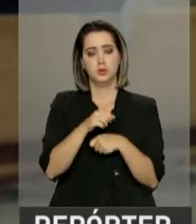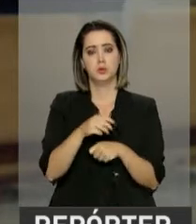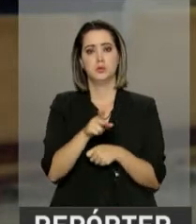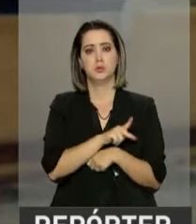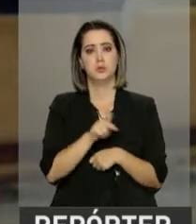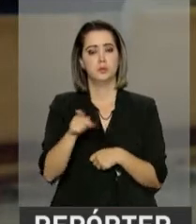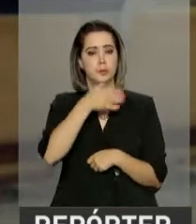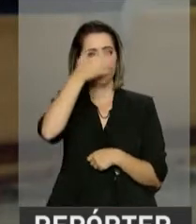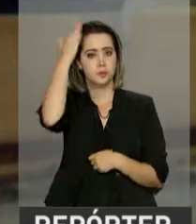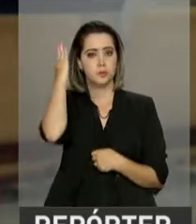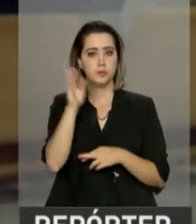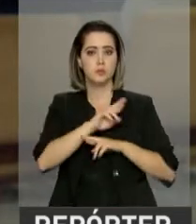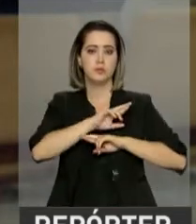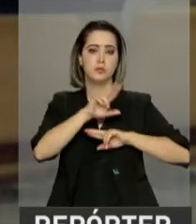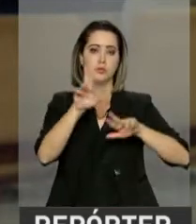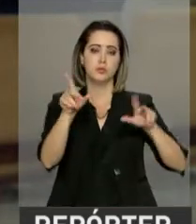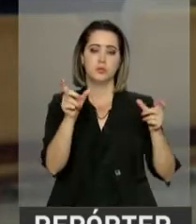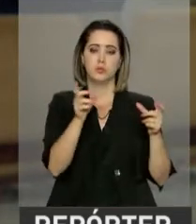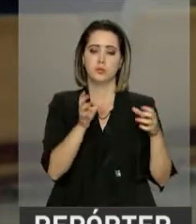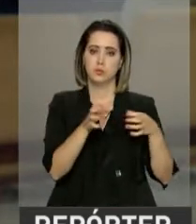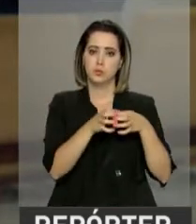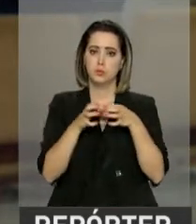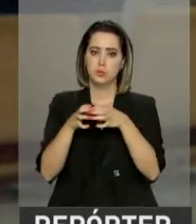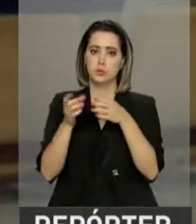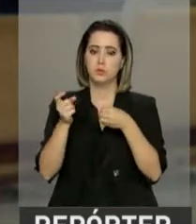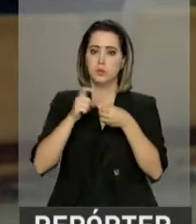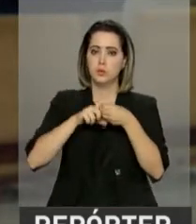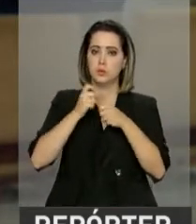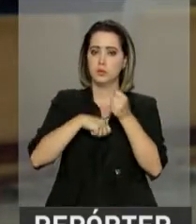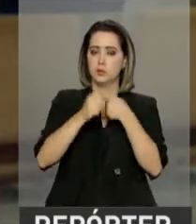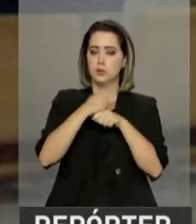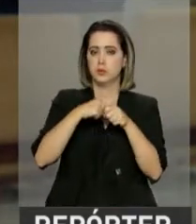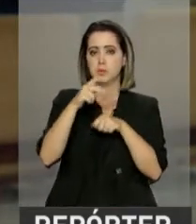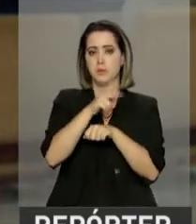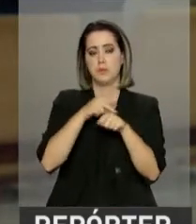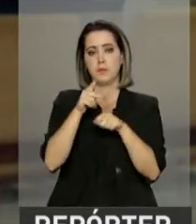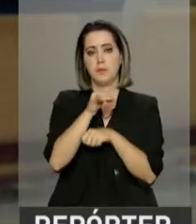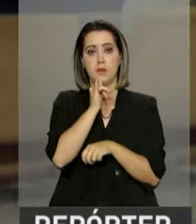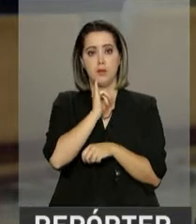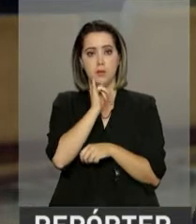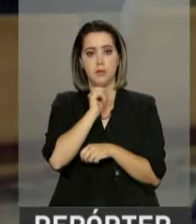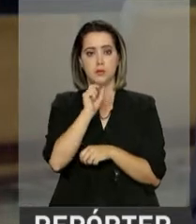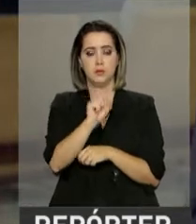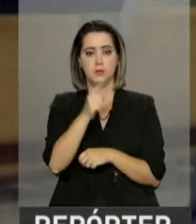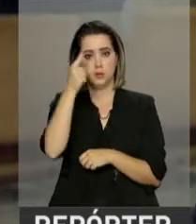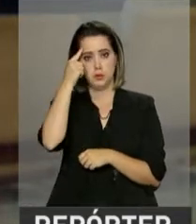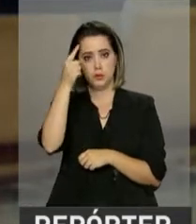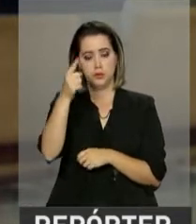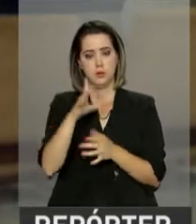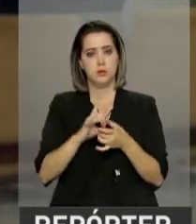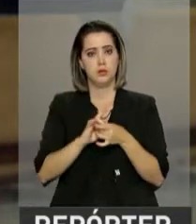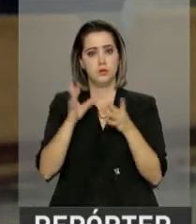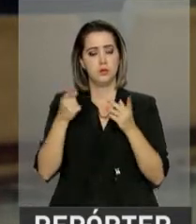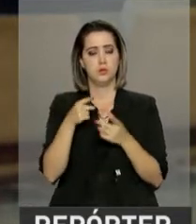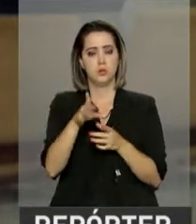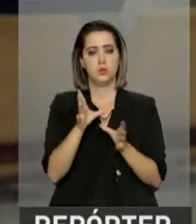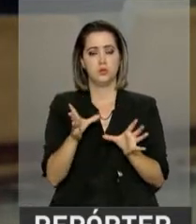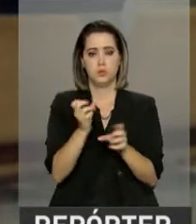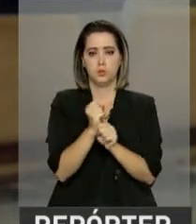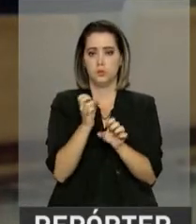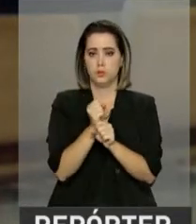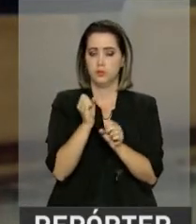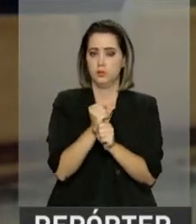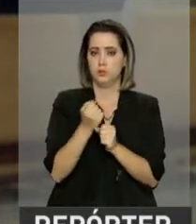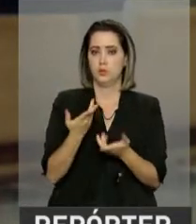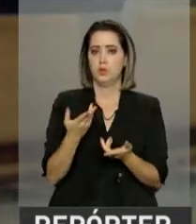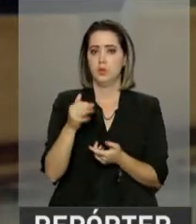Temer em uma série de iniciativas para retomar a economia do país, como, por exemplo, a ideia de liberar as contas